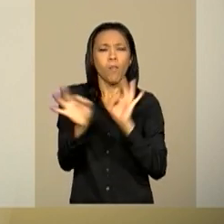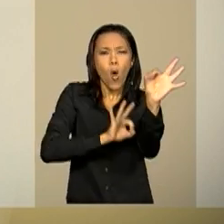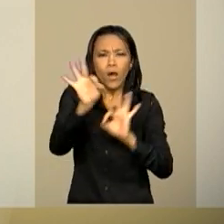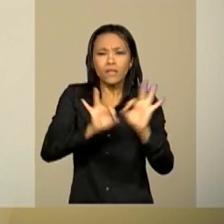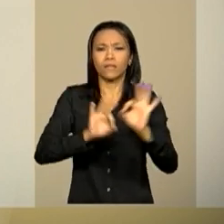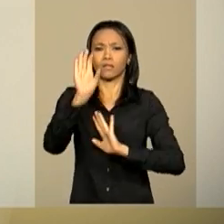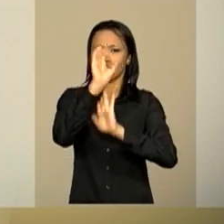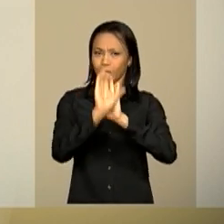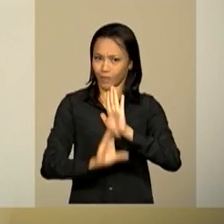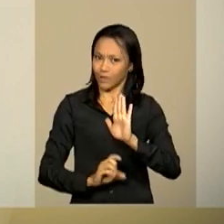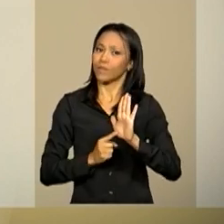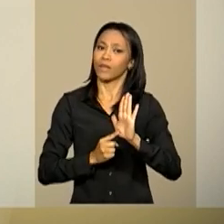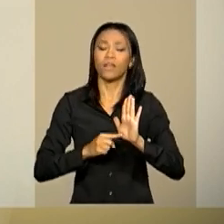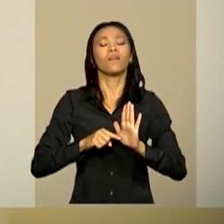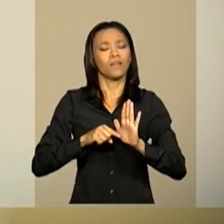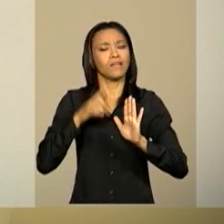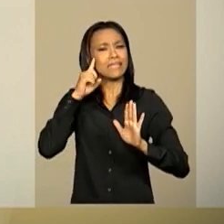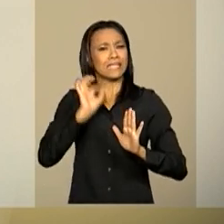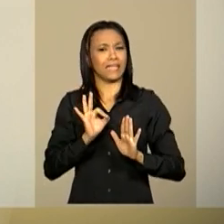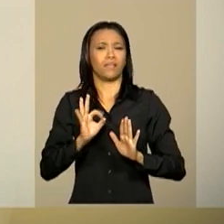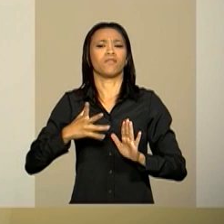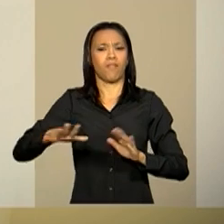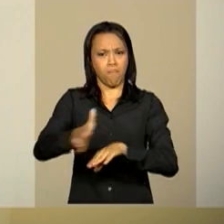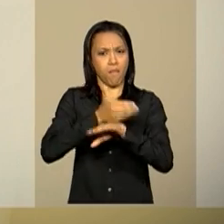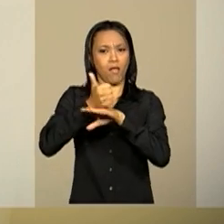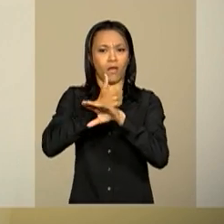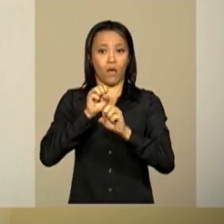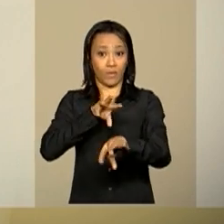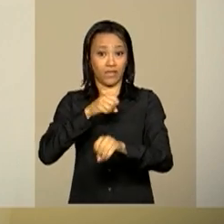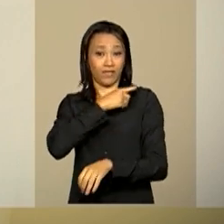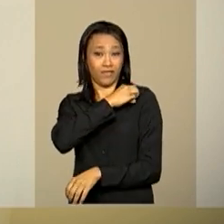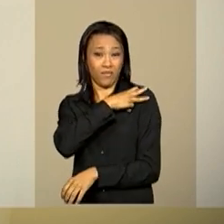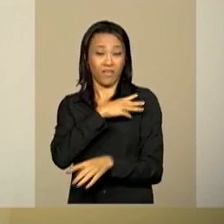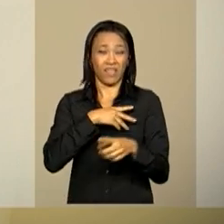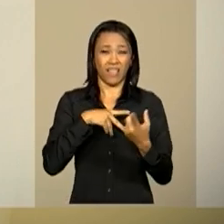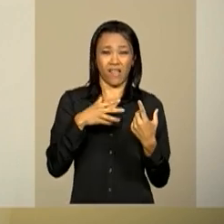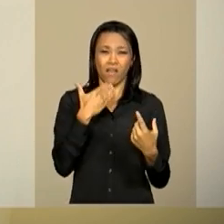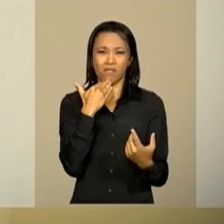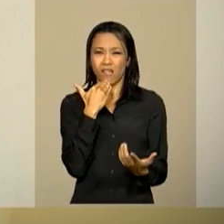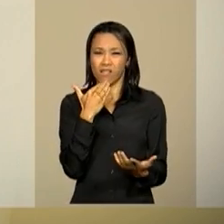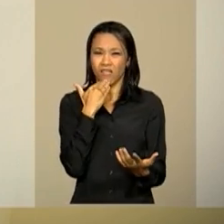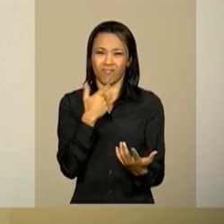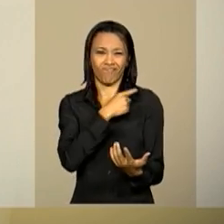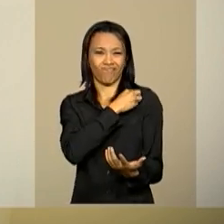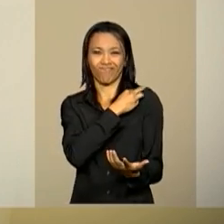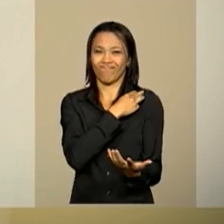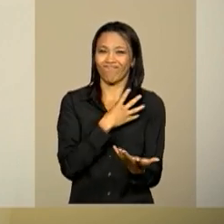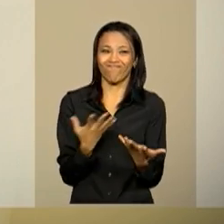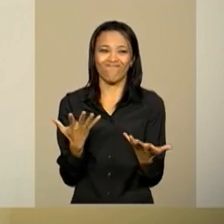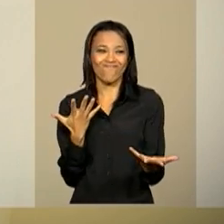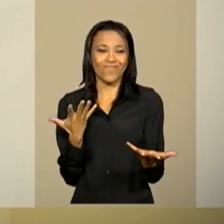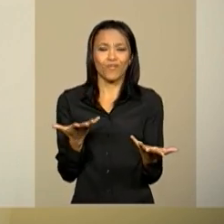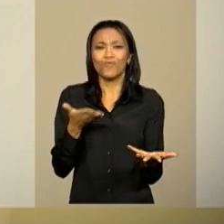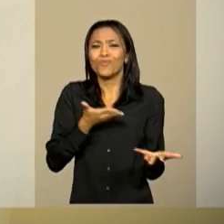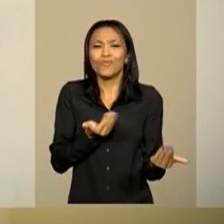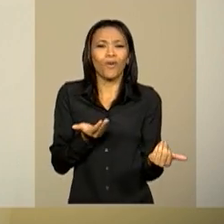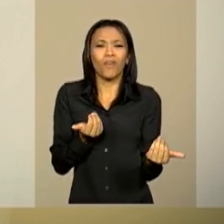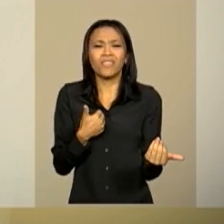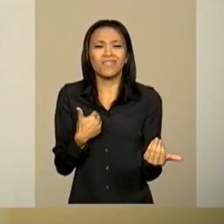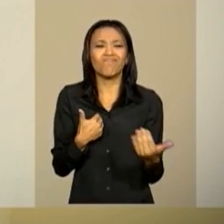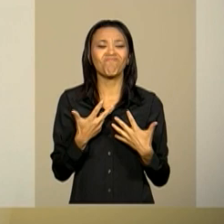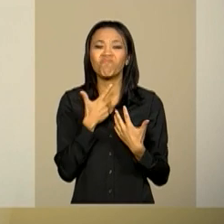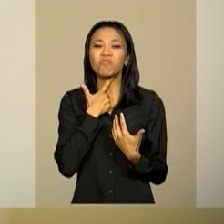tenho certeza de que vamos melhorar o ensino médio pois de tão fragmentado que o ensino médio é os jovens não t o